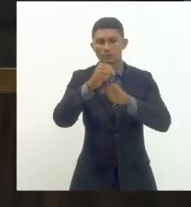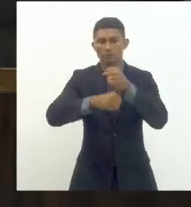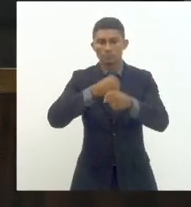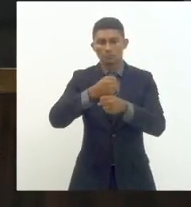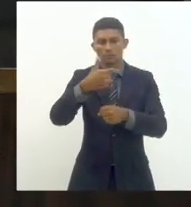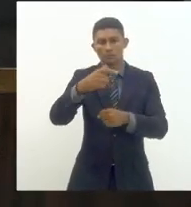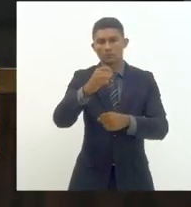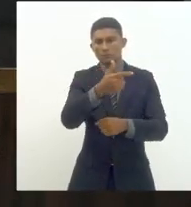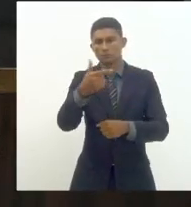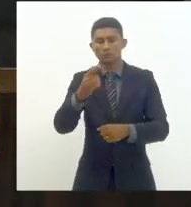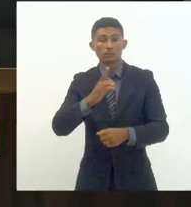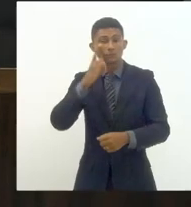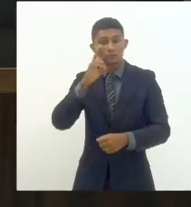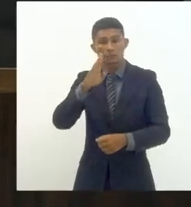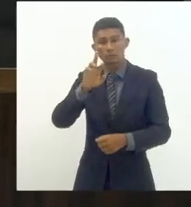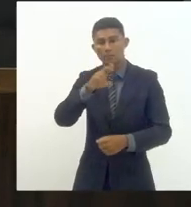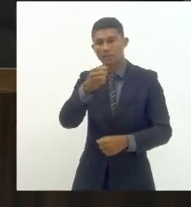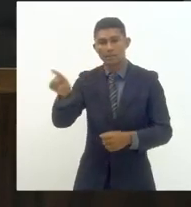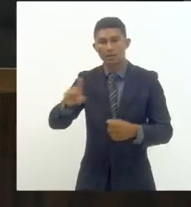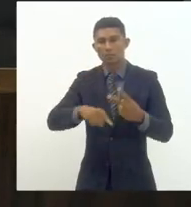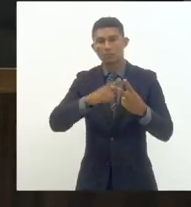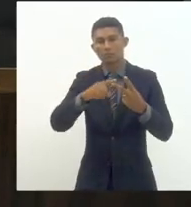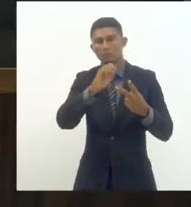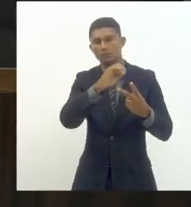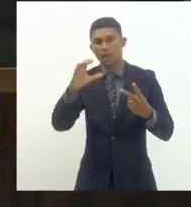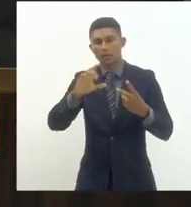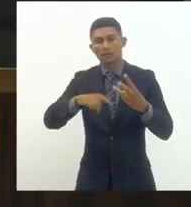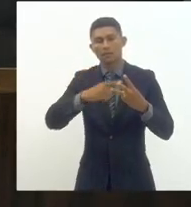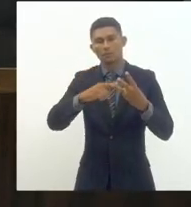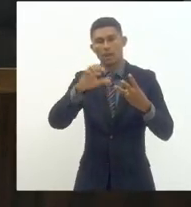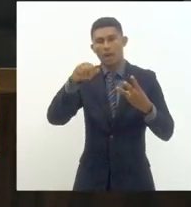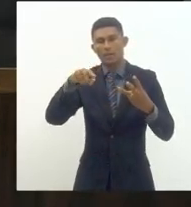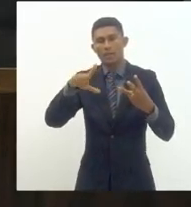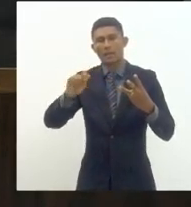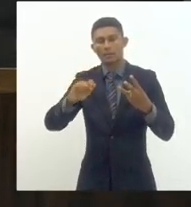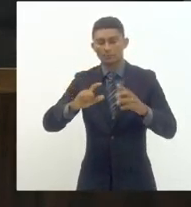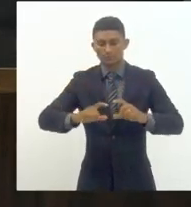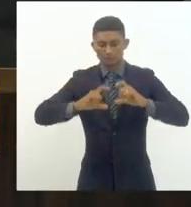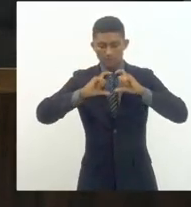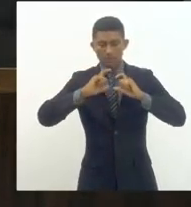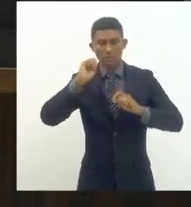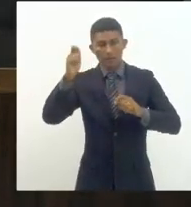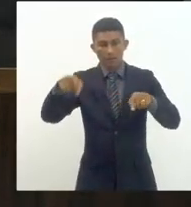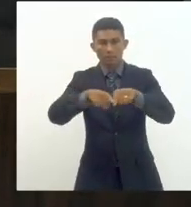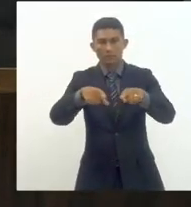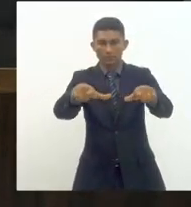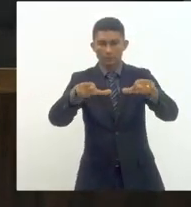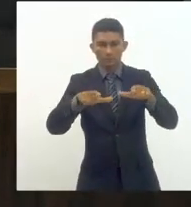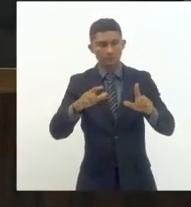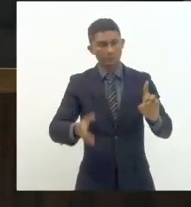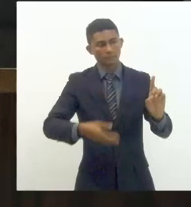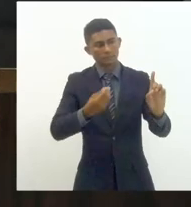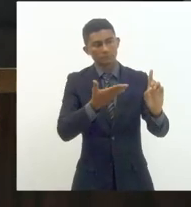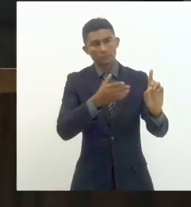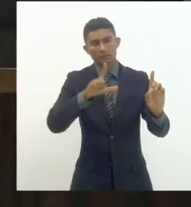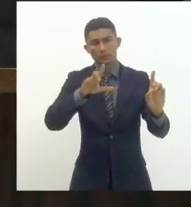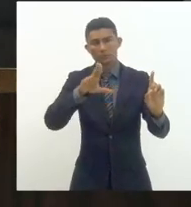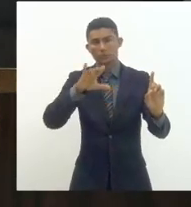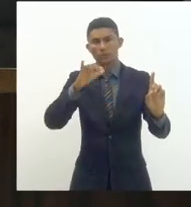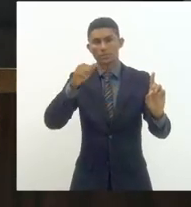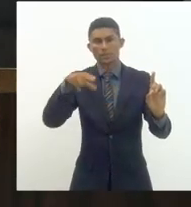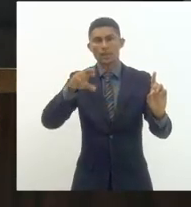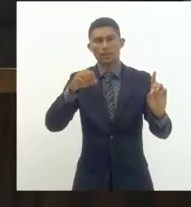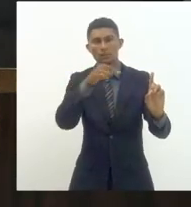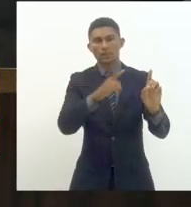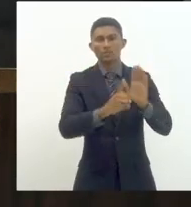autoria dos deputados Brazão, André Siliano e Márcio Canella, concede medalha Tiradentes, o respectivo diploma, ao senhor Luciano da Silva Souza,